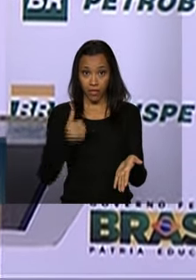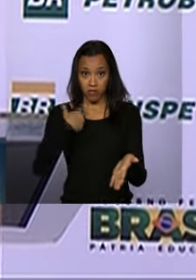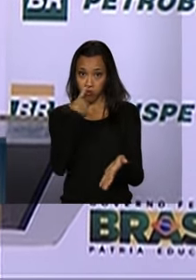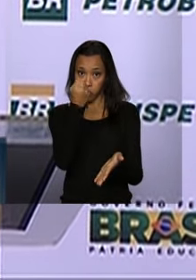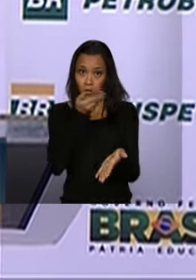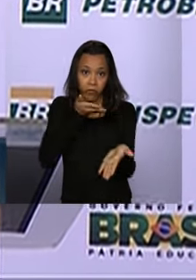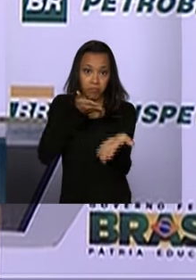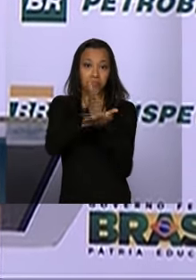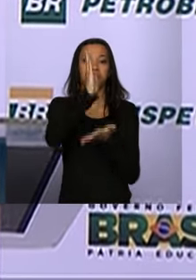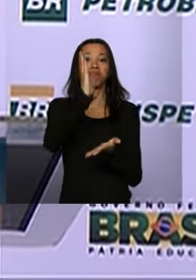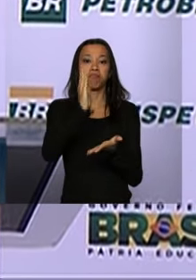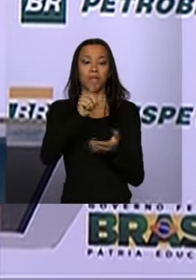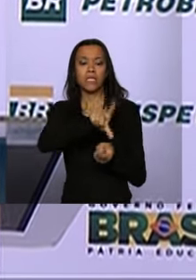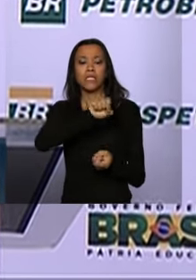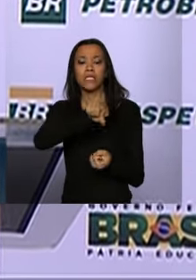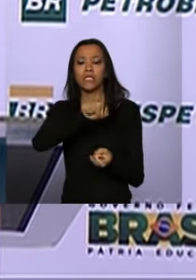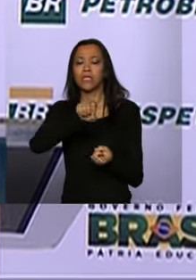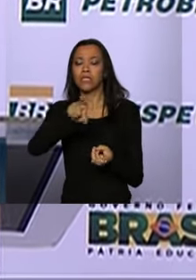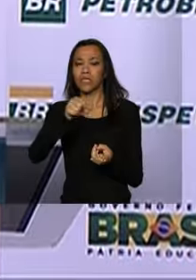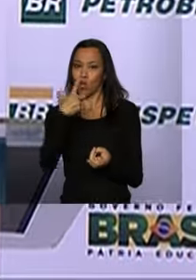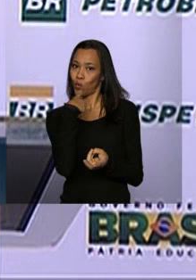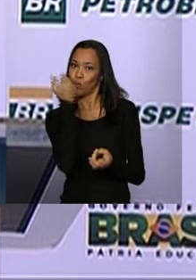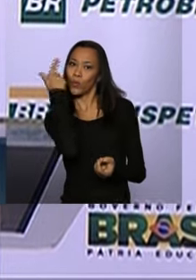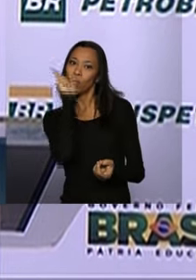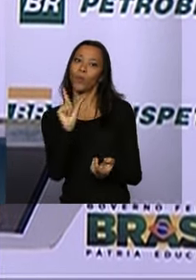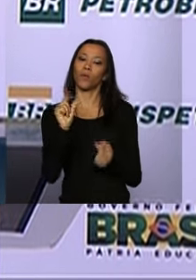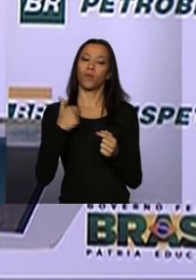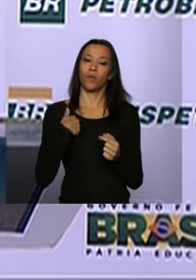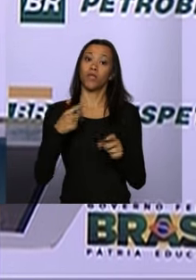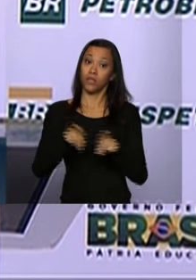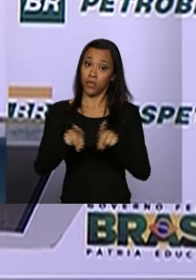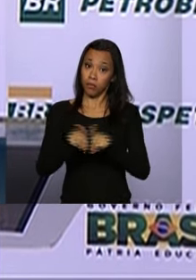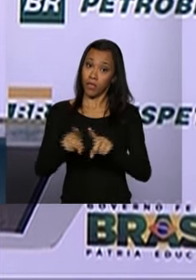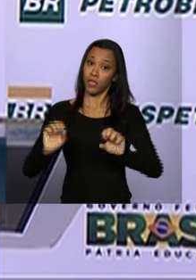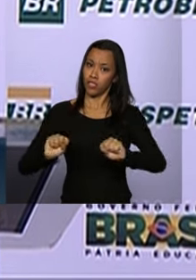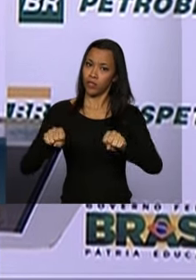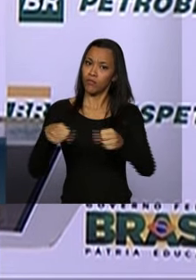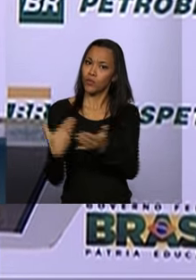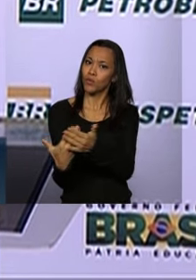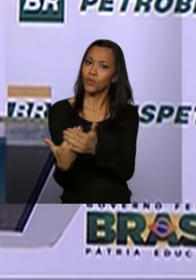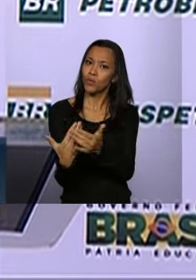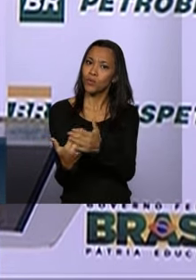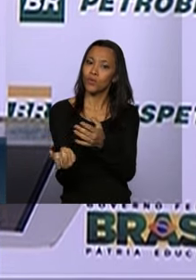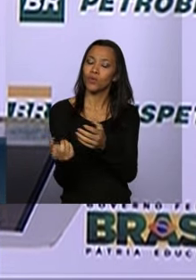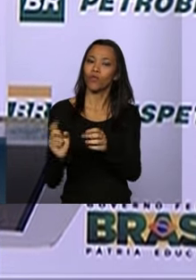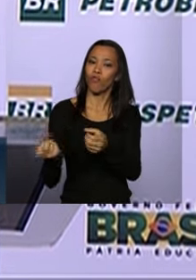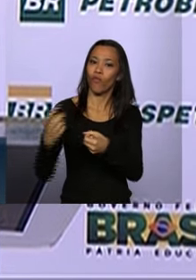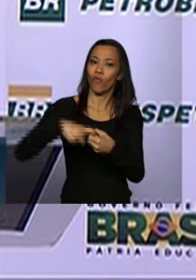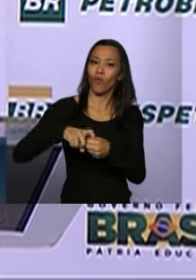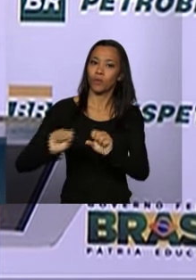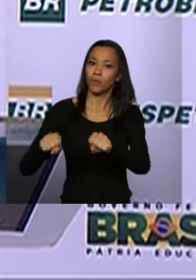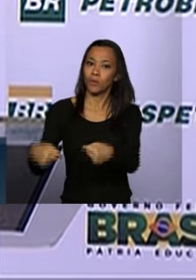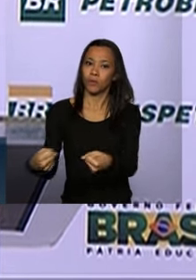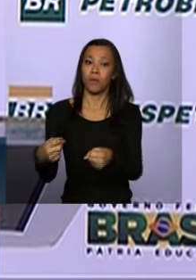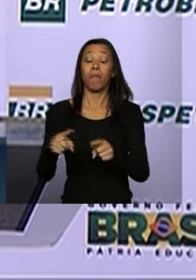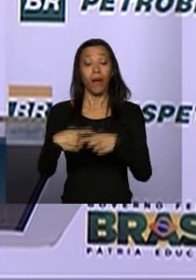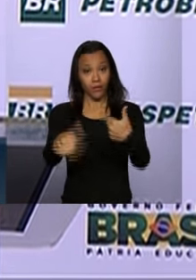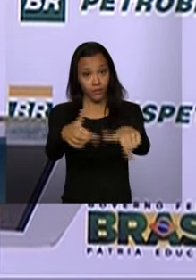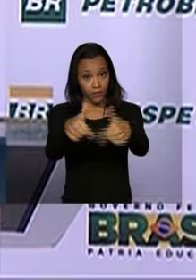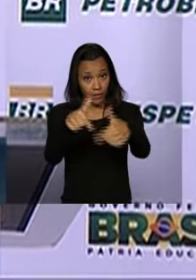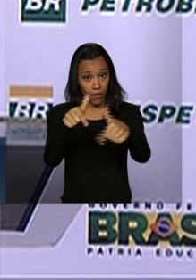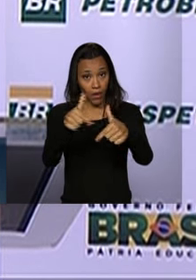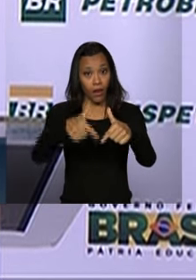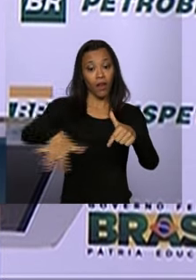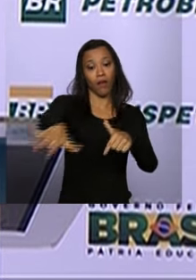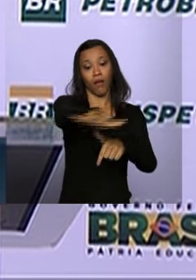aprovada do processo de seleção e passei pelo reforço escolar para trabalhar no Estaleiro Atlântico Sul como ajudante